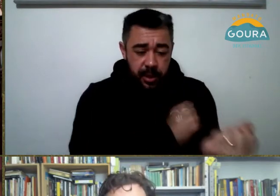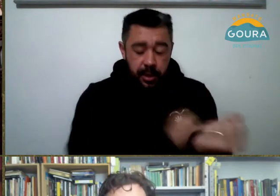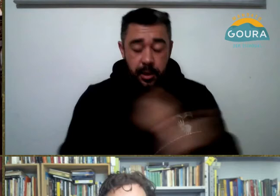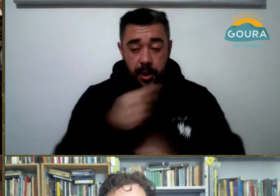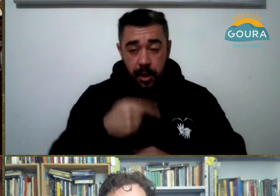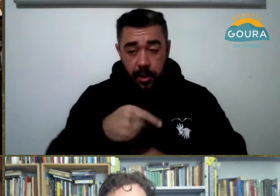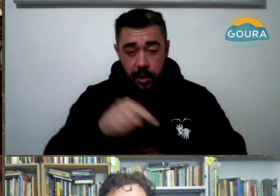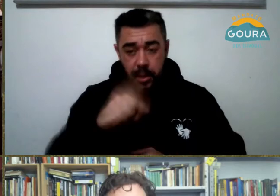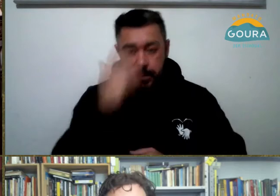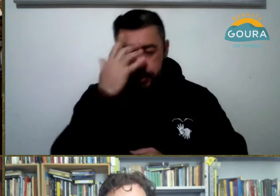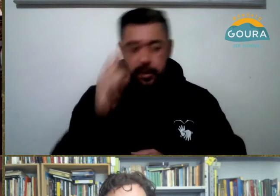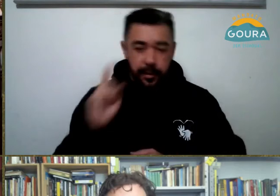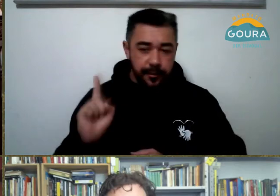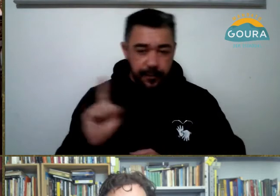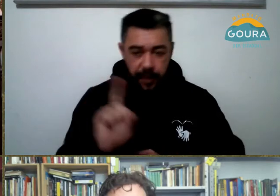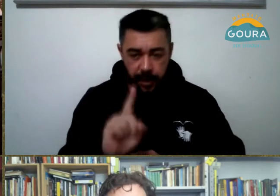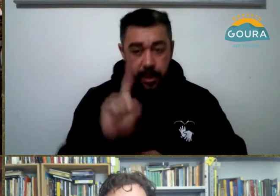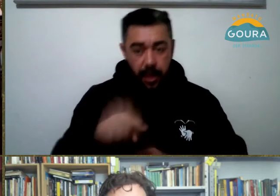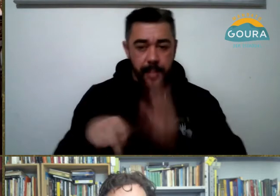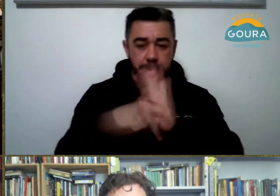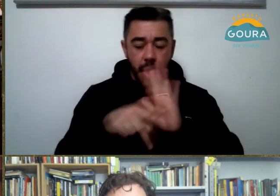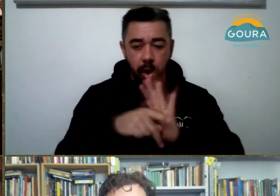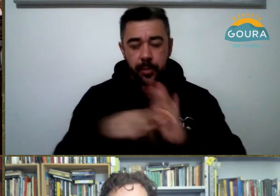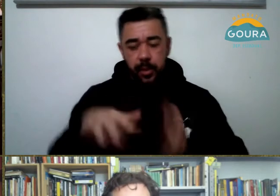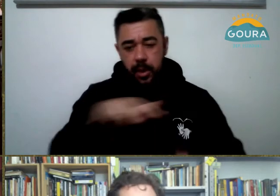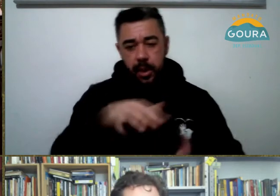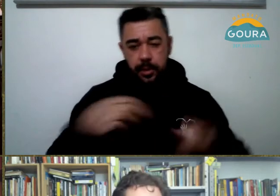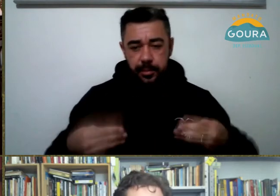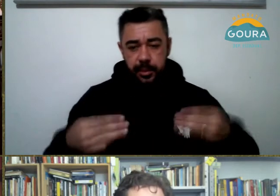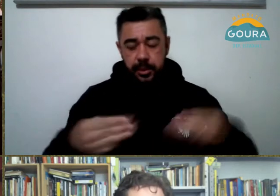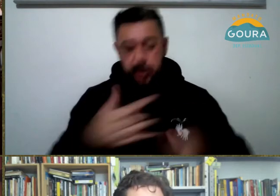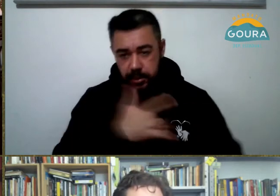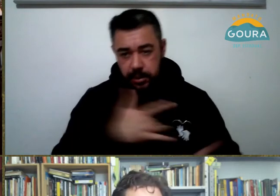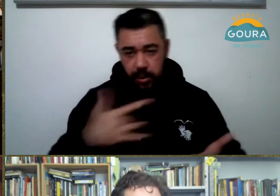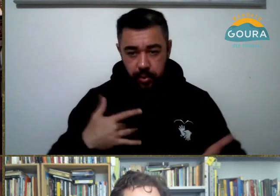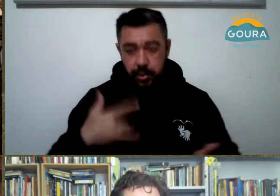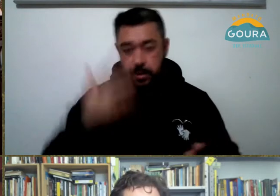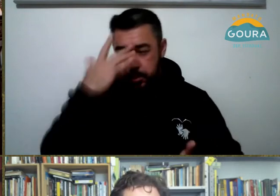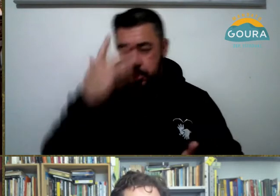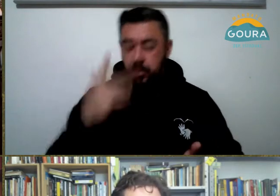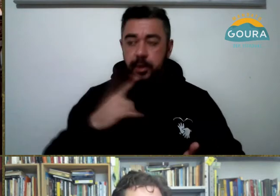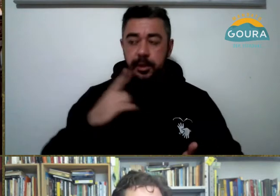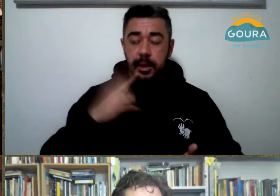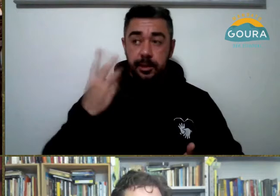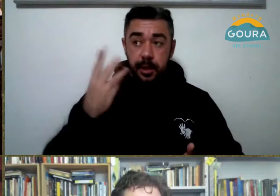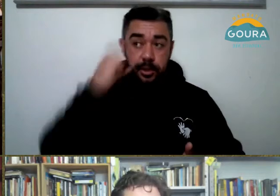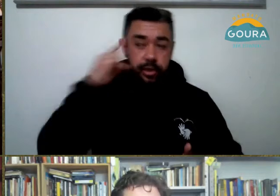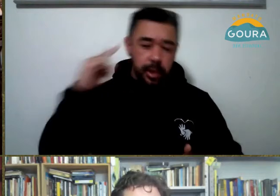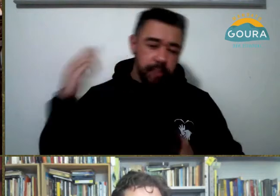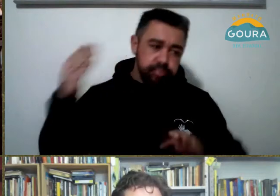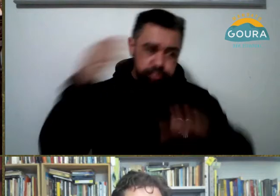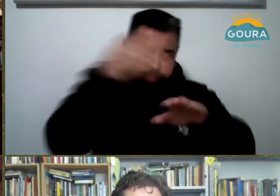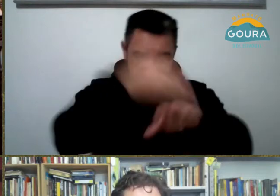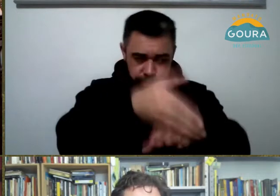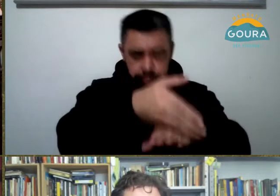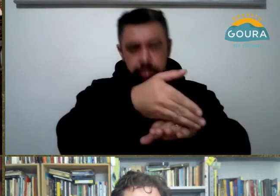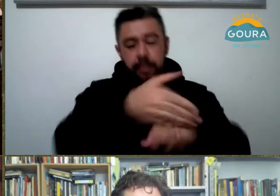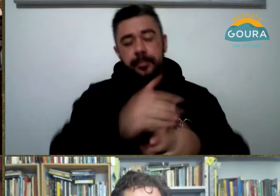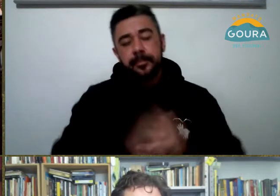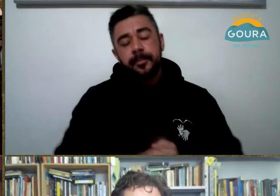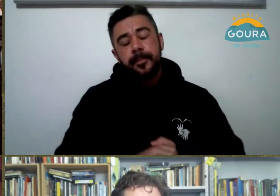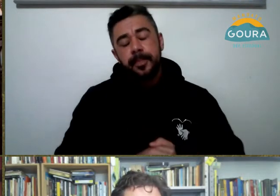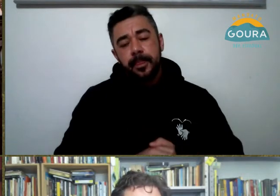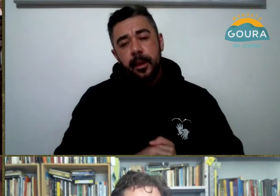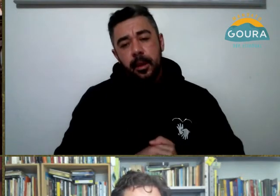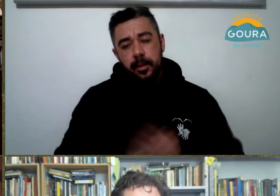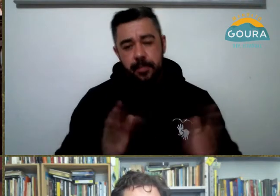dirigir, é intimada a apresentar-se nos 3 dias seguintes, no prazo de 72 horas, e